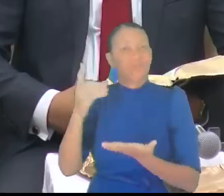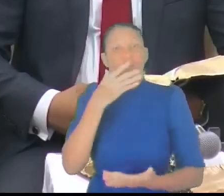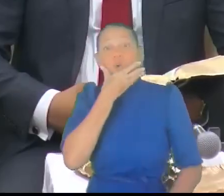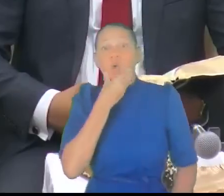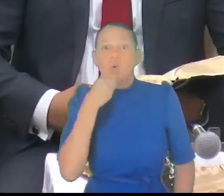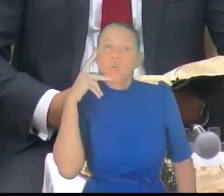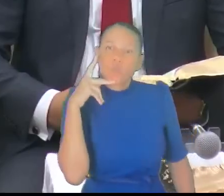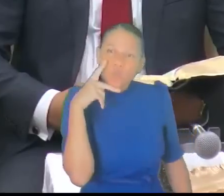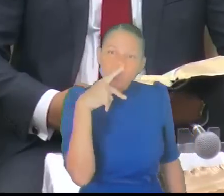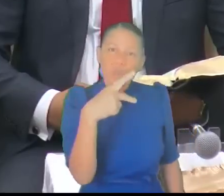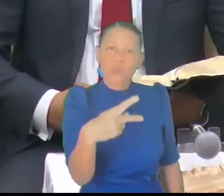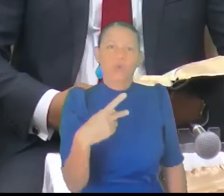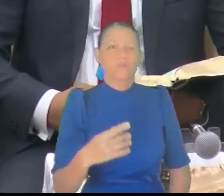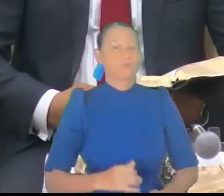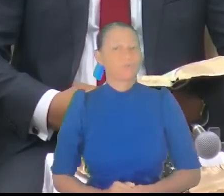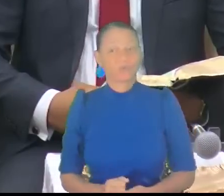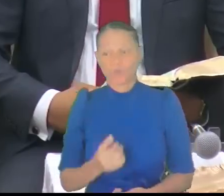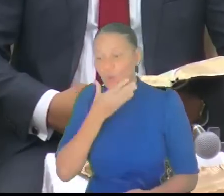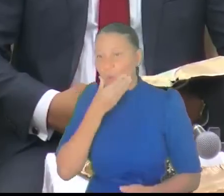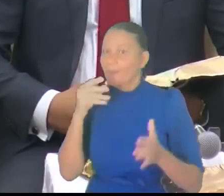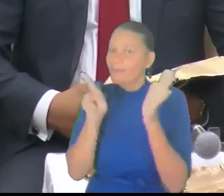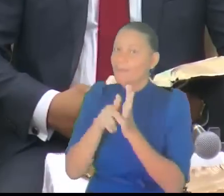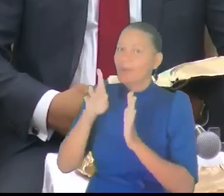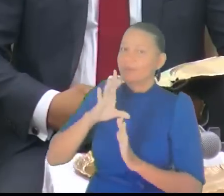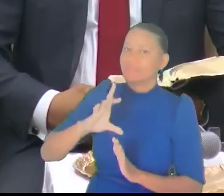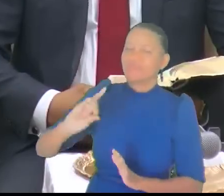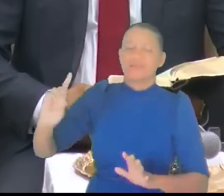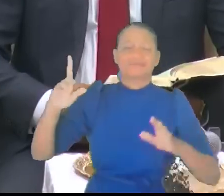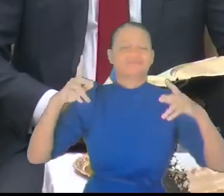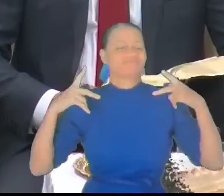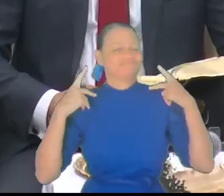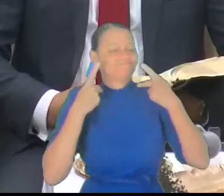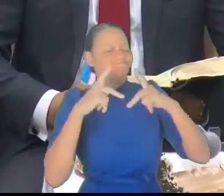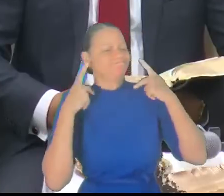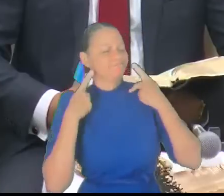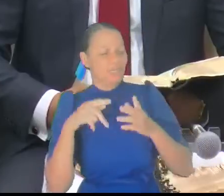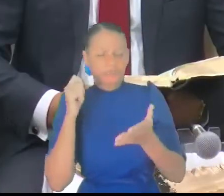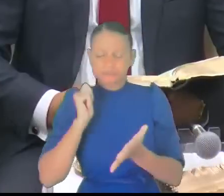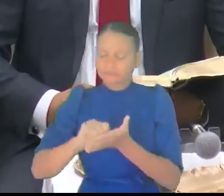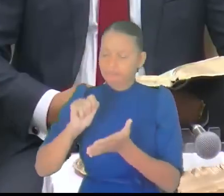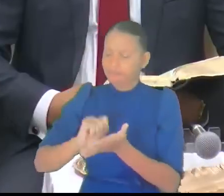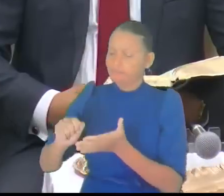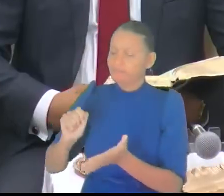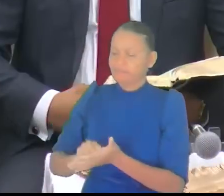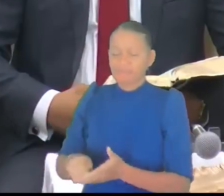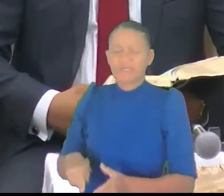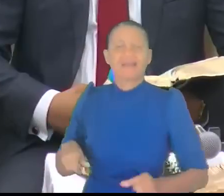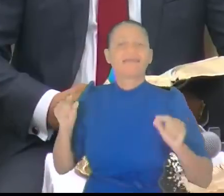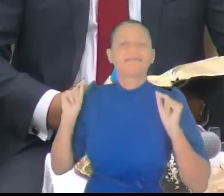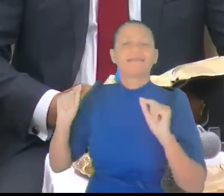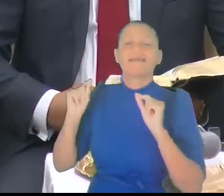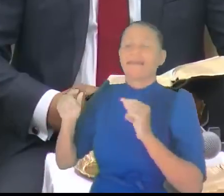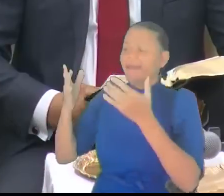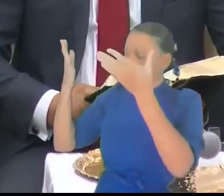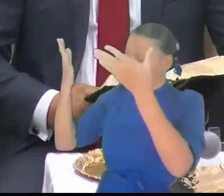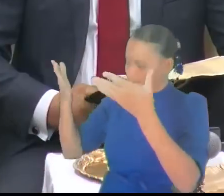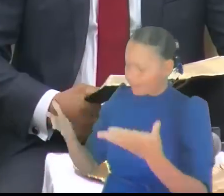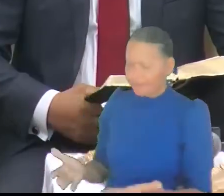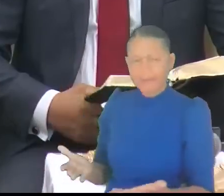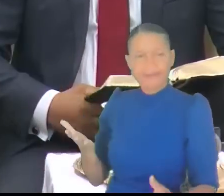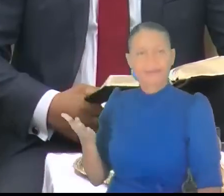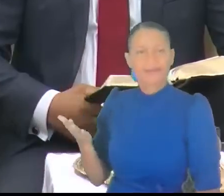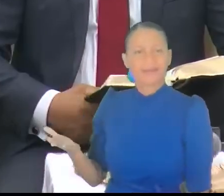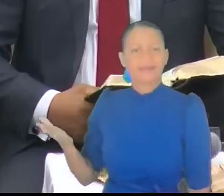profeta, o homem de Deus que pregou, que escreveu, ele disse: quem é esta que